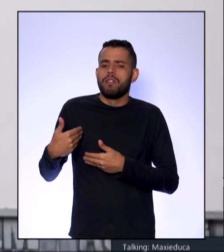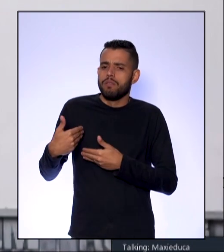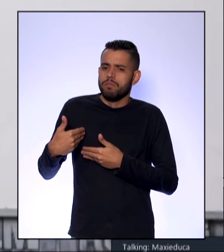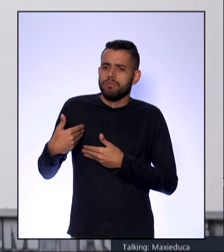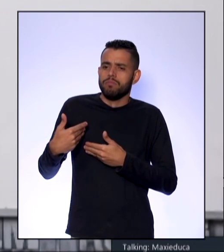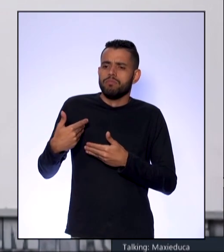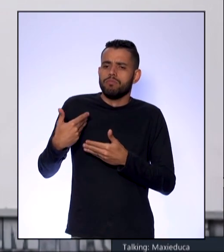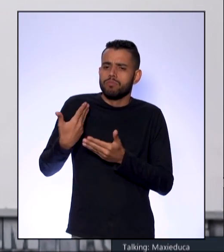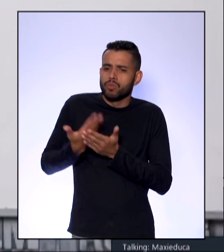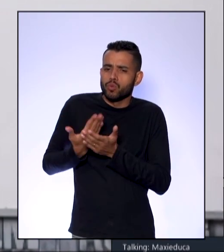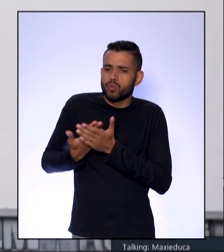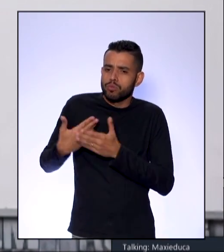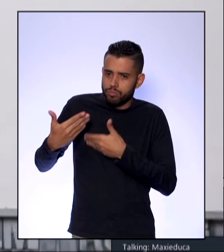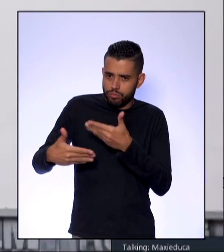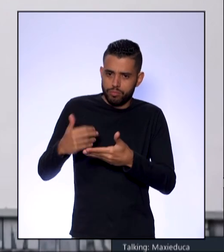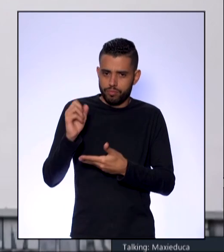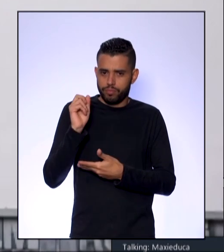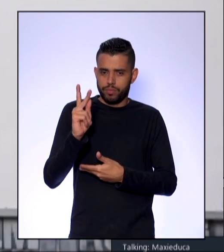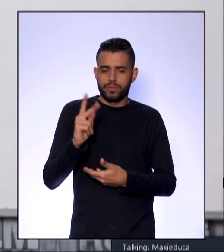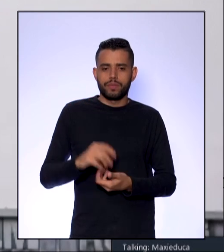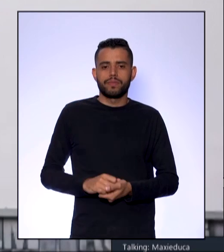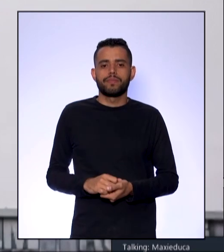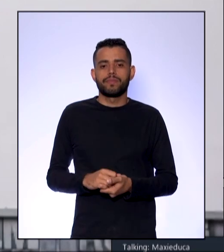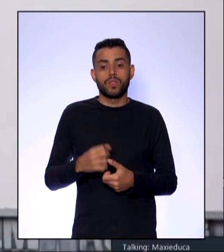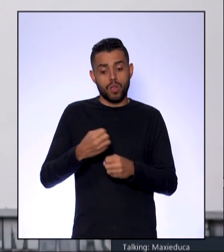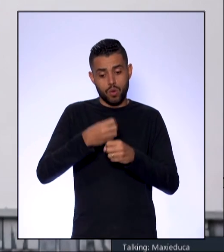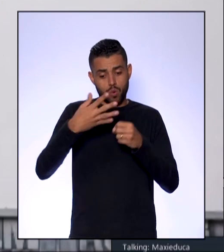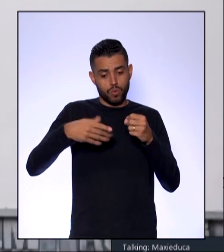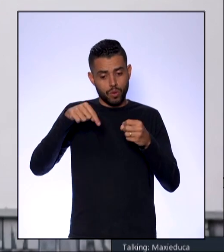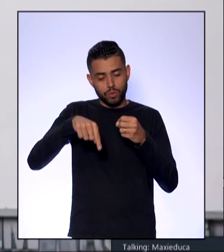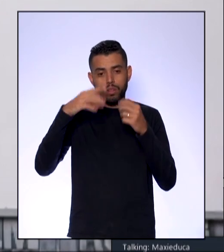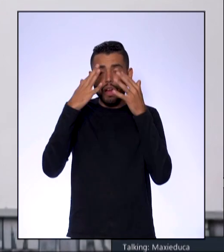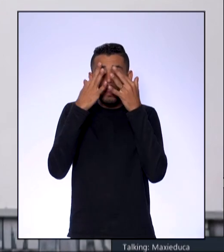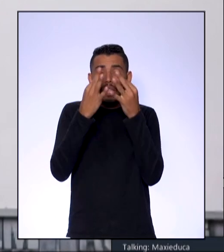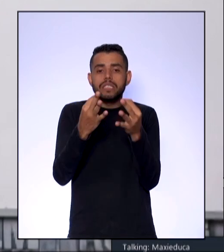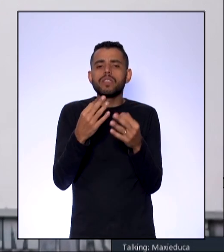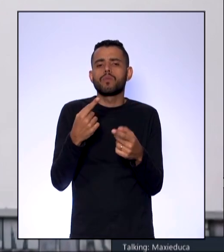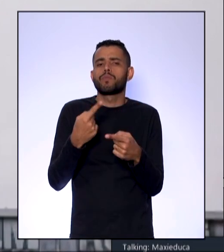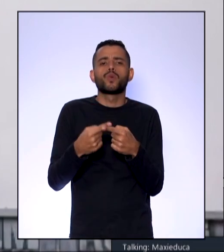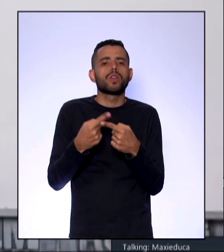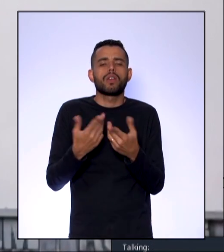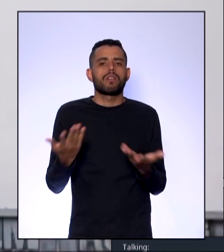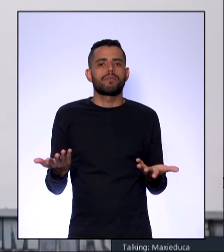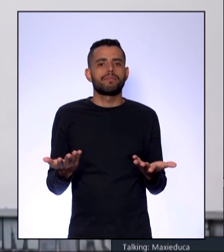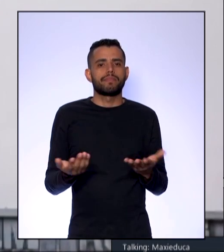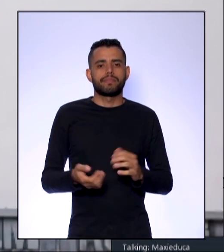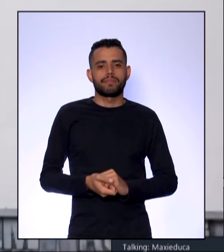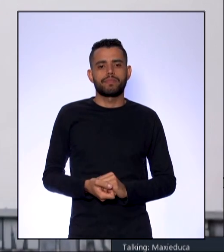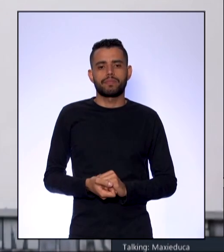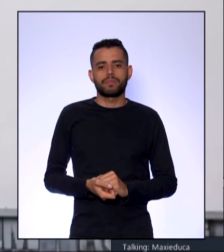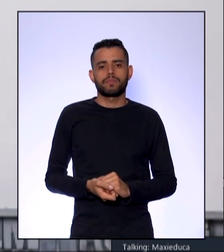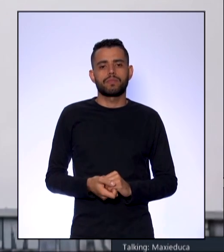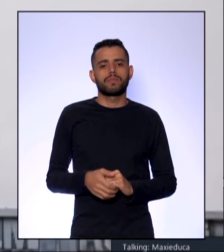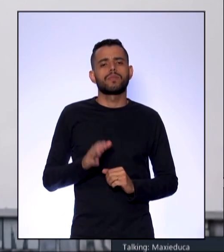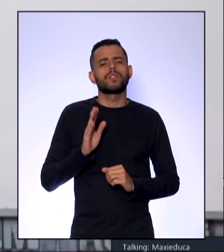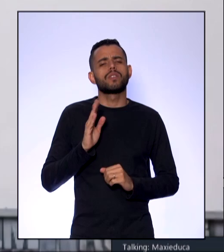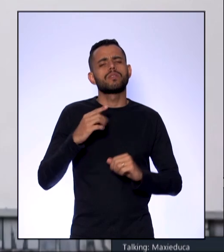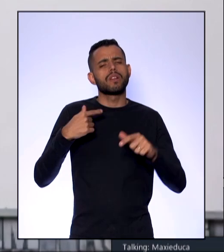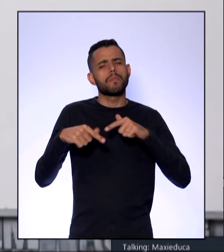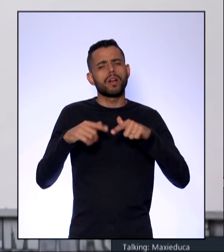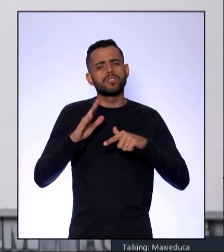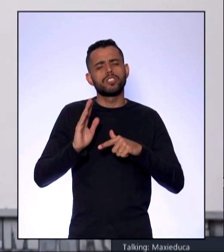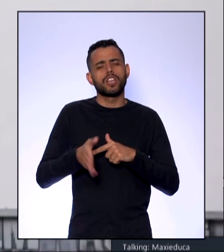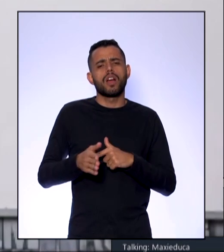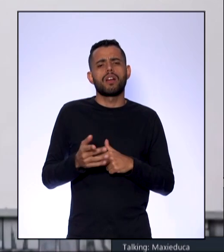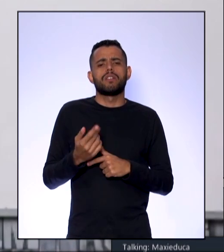Muita atenção a este conteúdo. Por qual motivo? Eu trabalho com pré-vestibular